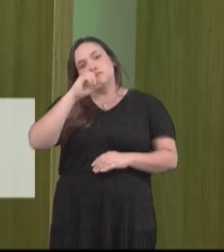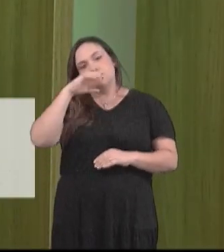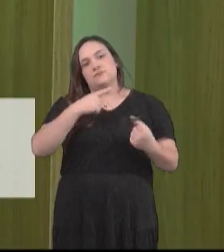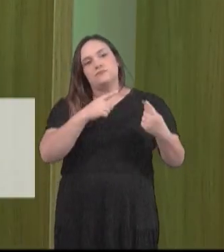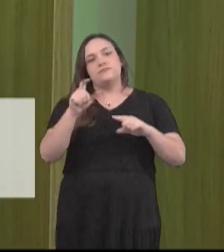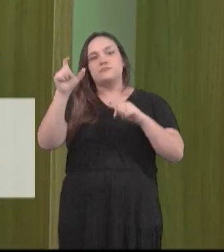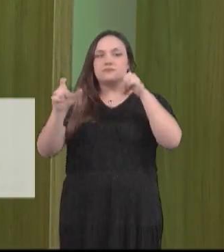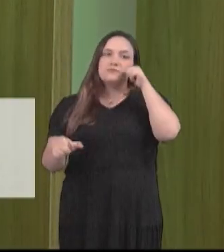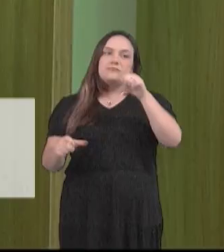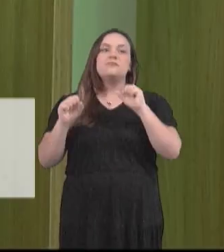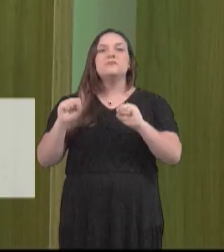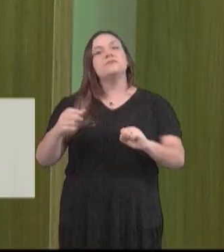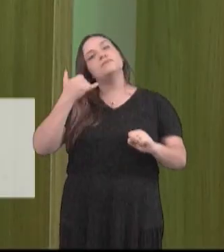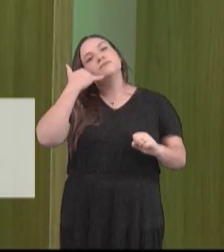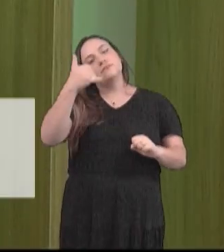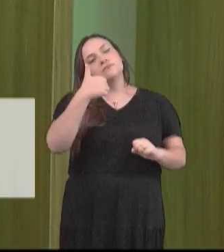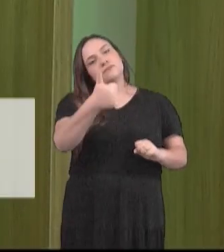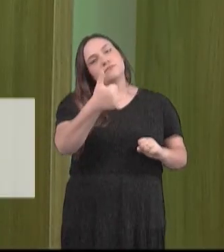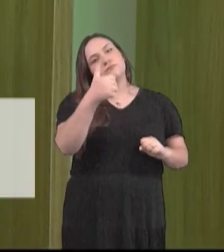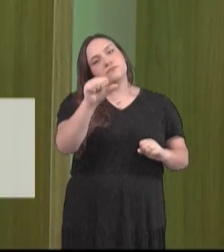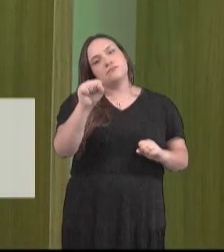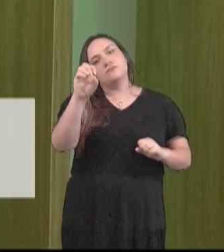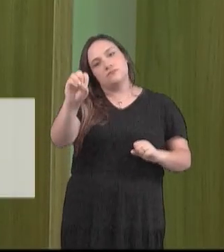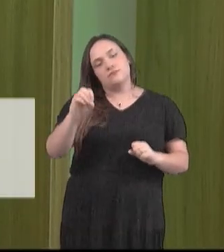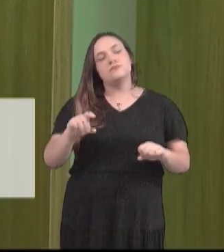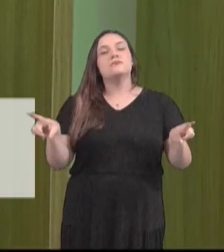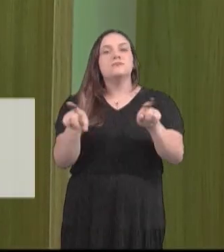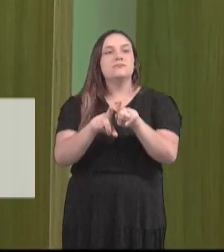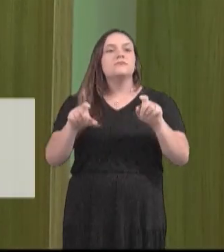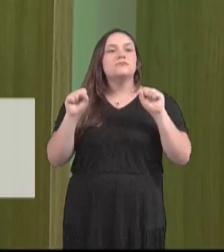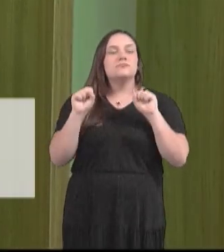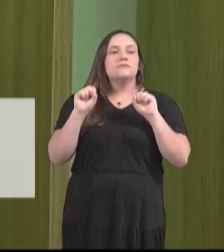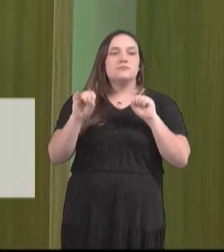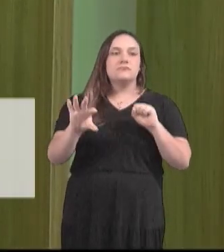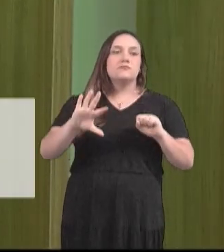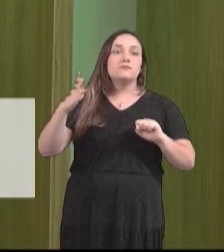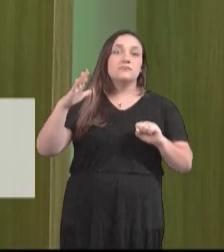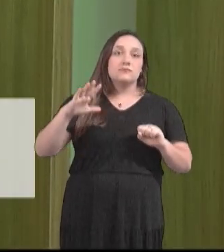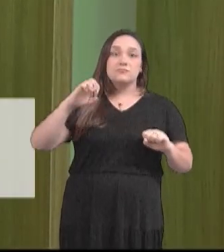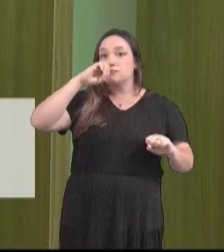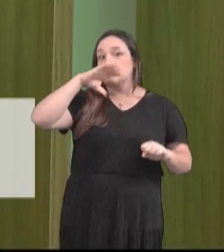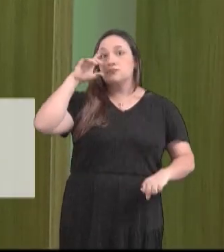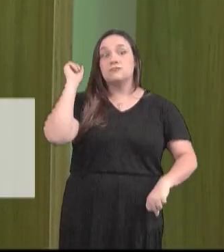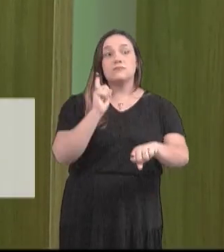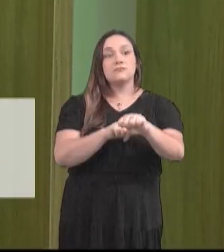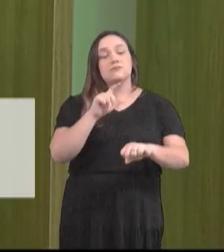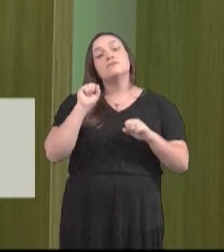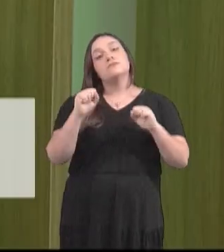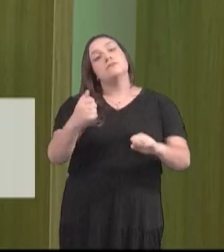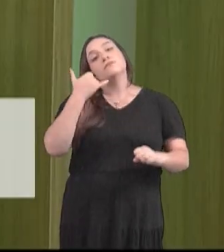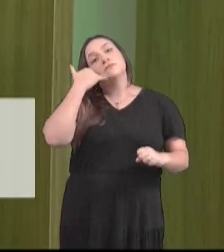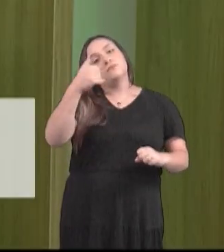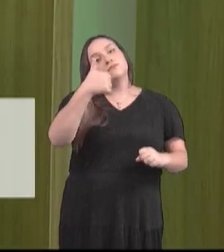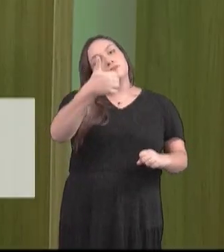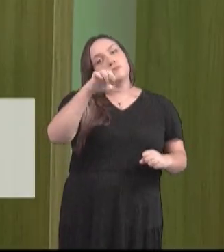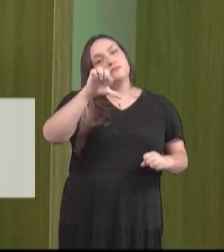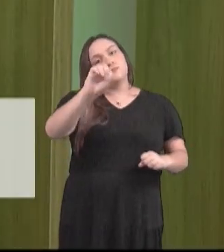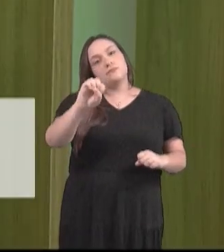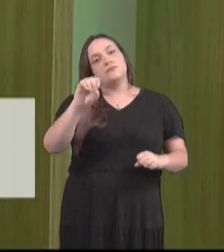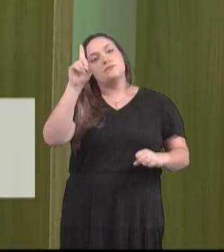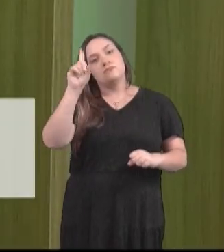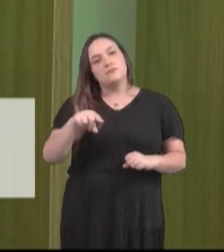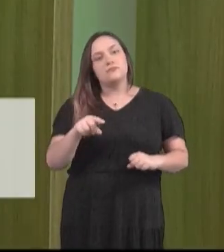nós temos aí o 180, né? Nós temos, em caso de flagrante, ligar para o 190. A gente, em toda